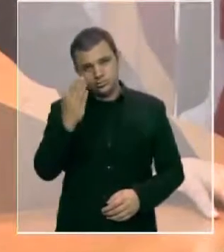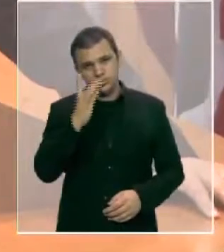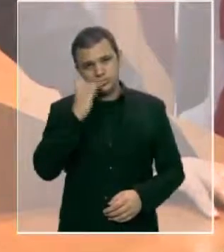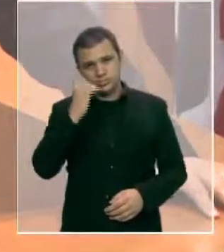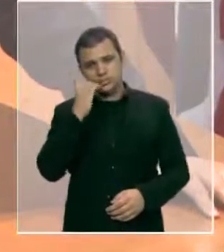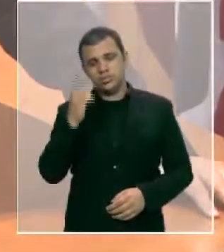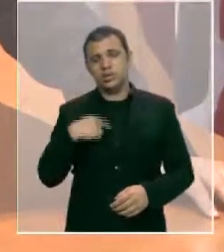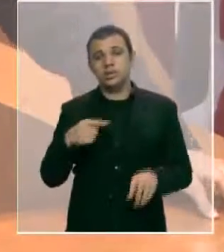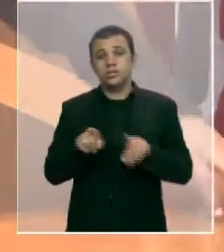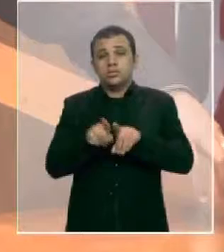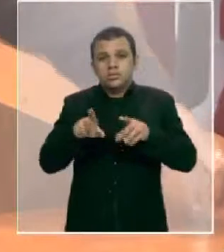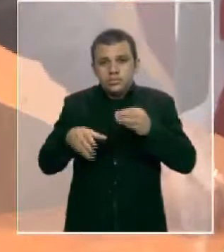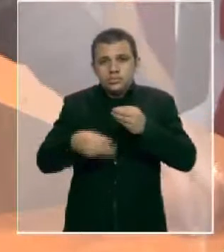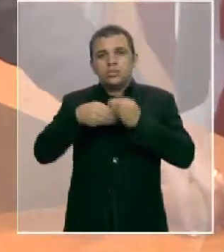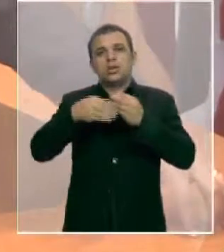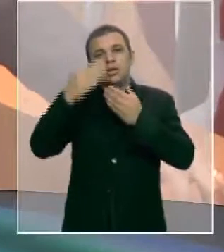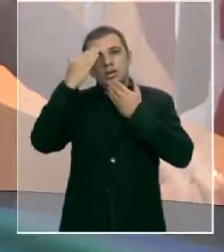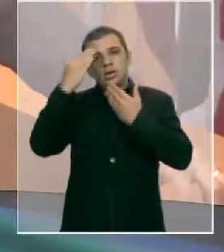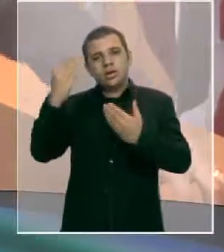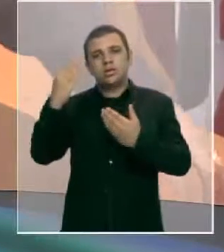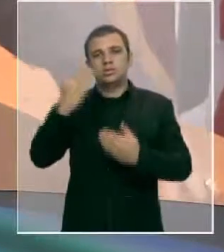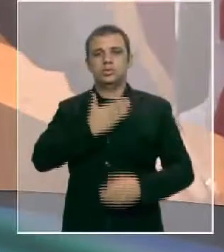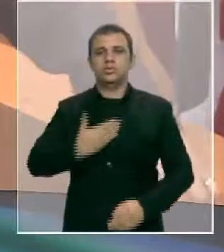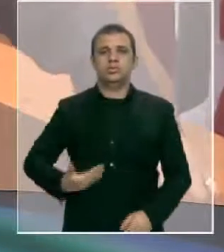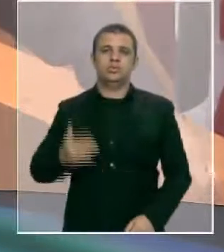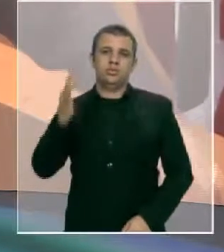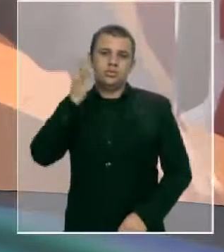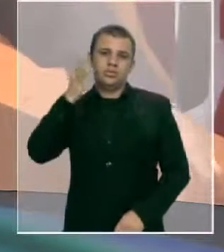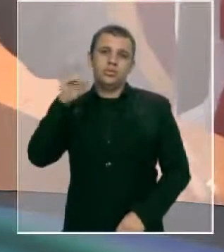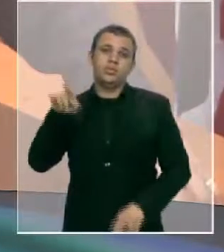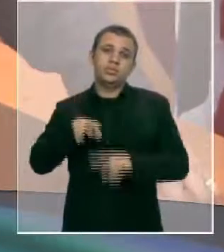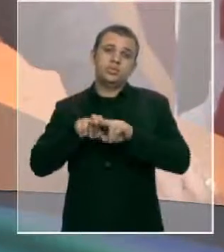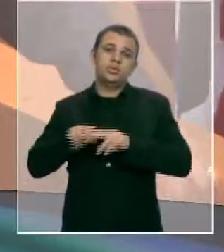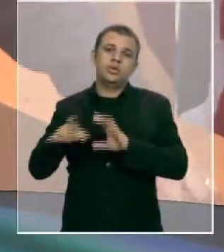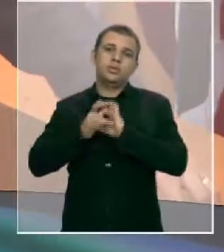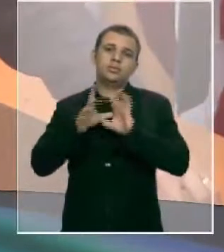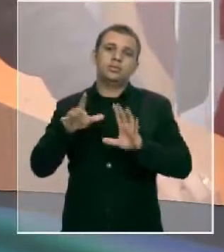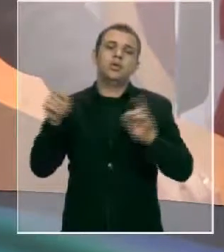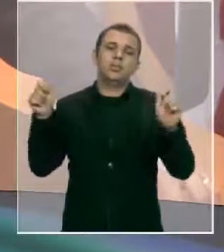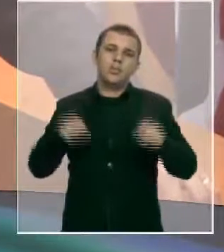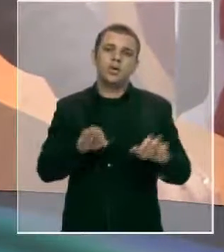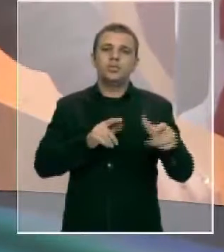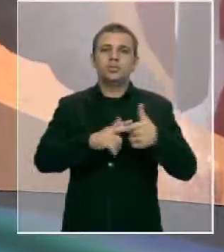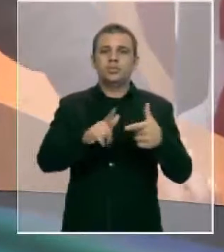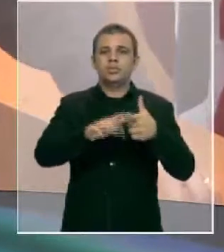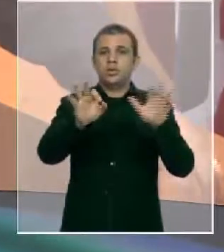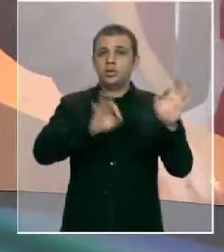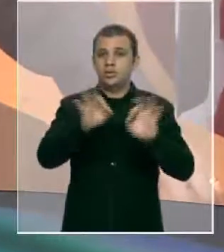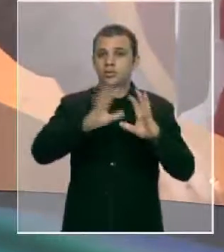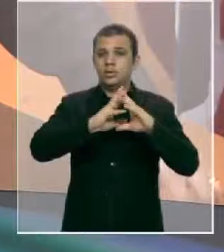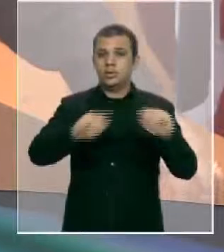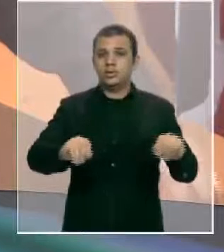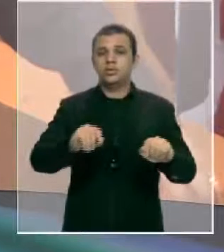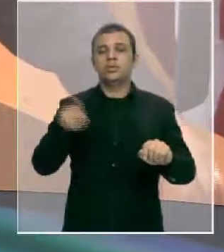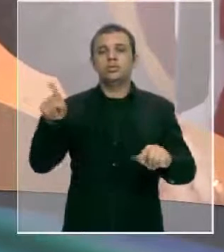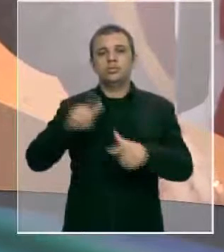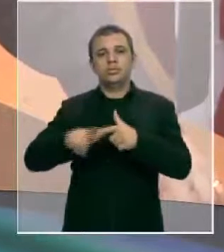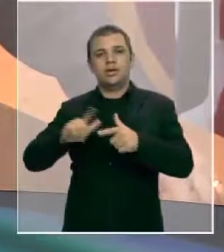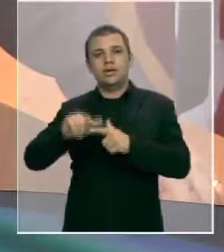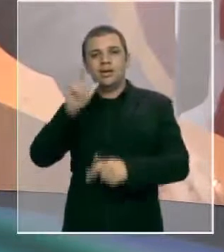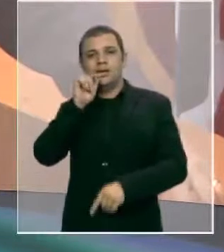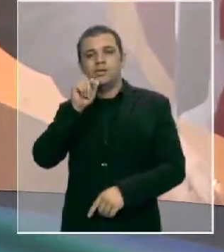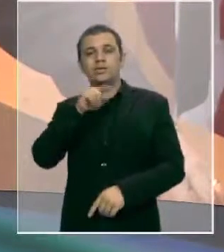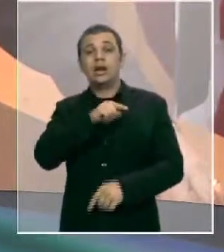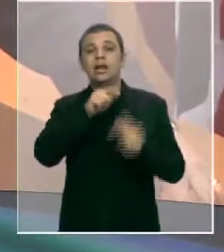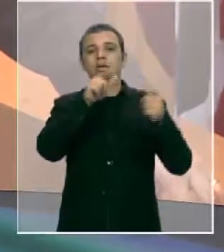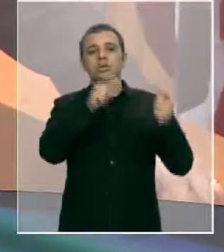ao governador Flávio Dino, que autorizou que fosse resolvido o problema de abastecimento de água da Vila Chico do